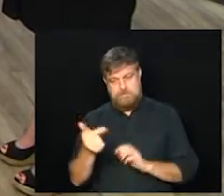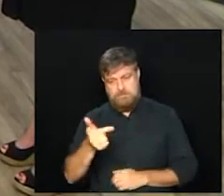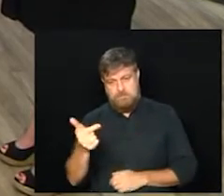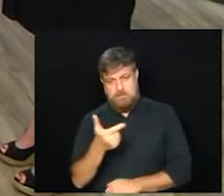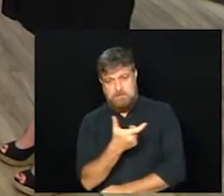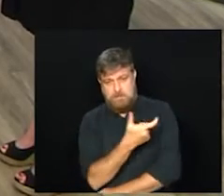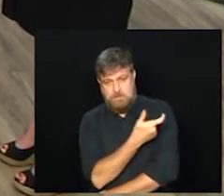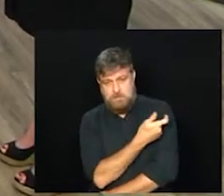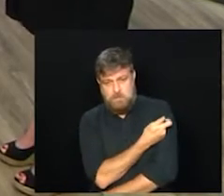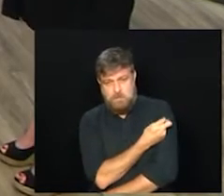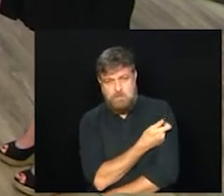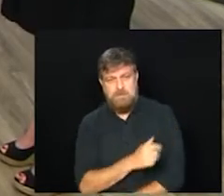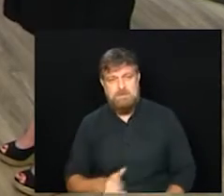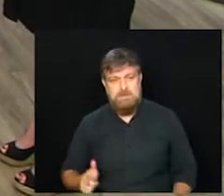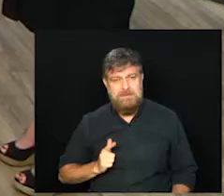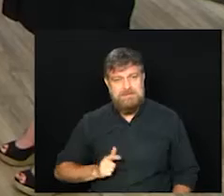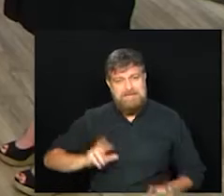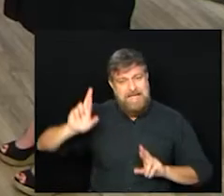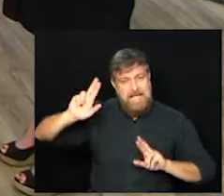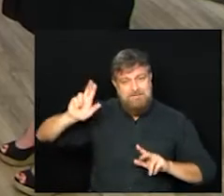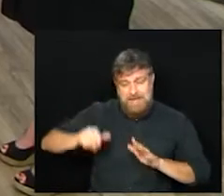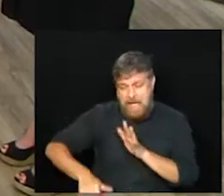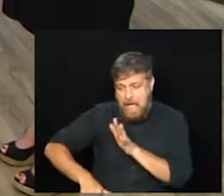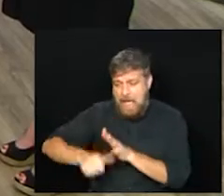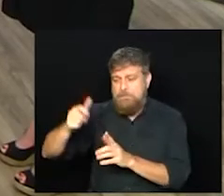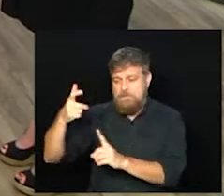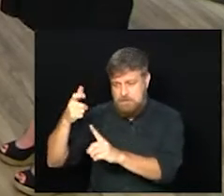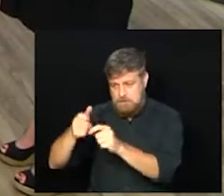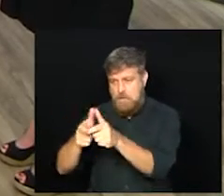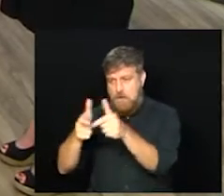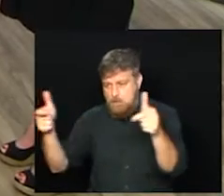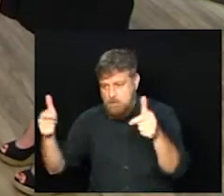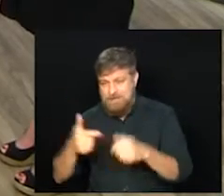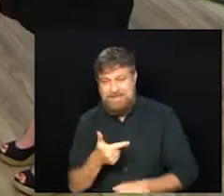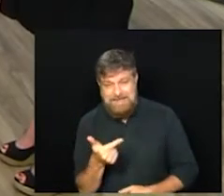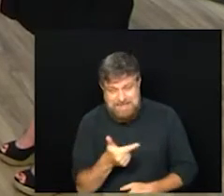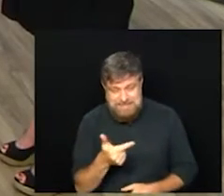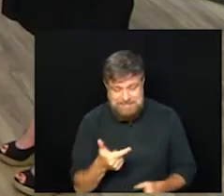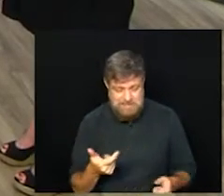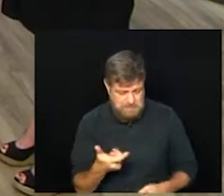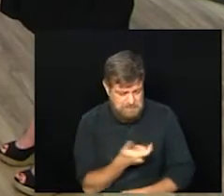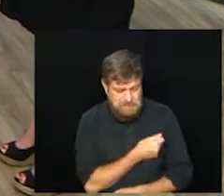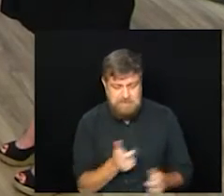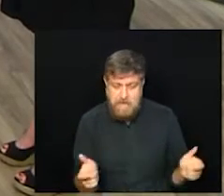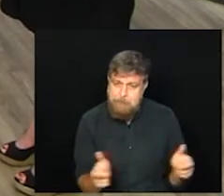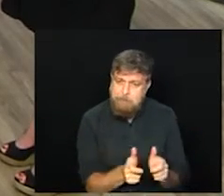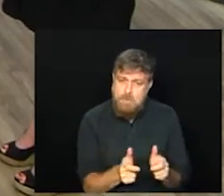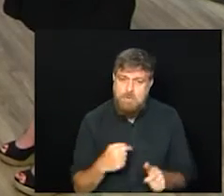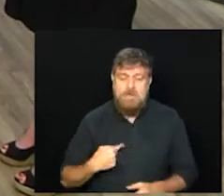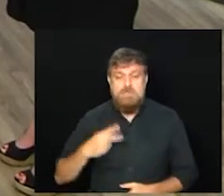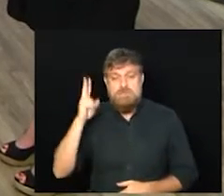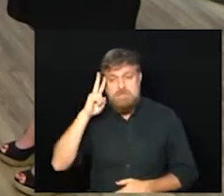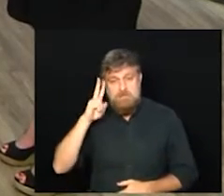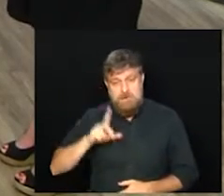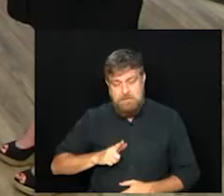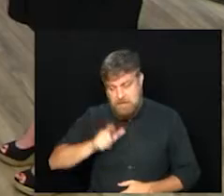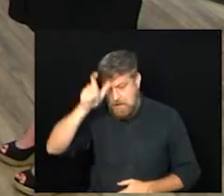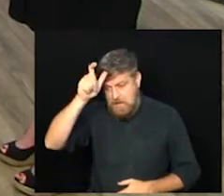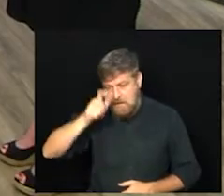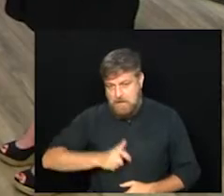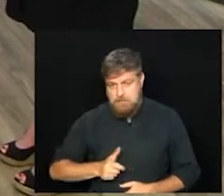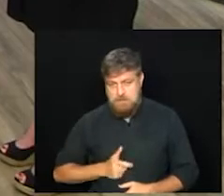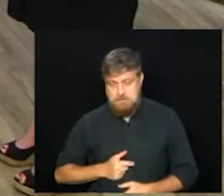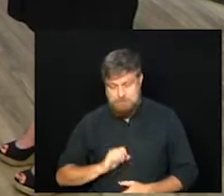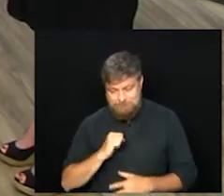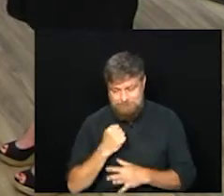ainda muito aquém. A diferença para a primeira dose ainda é muito grande. E a gente lembra, para ficar imunizado contra a forma